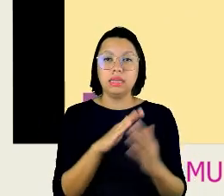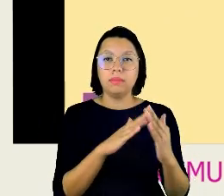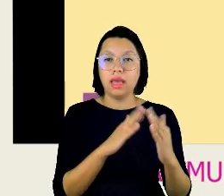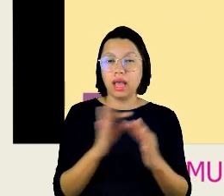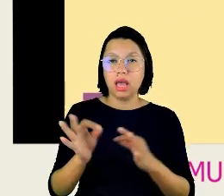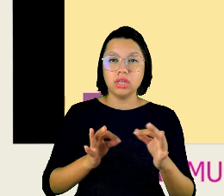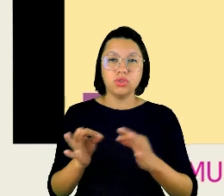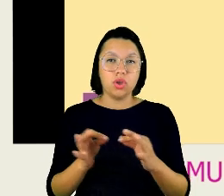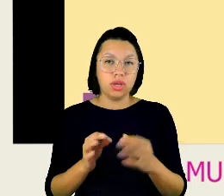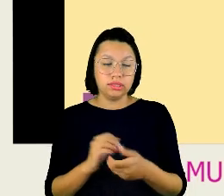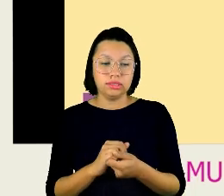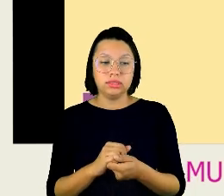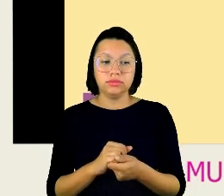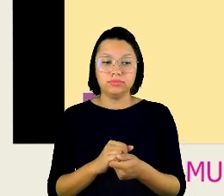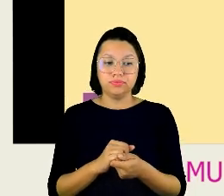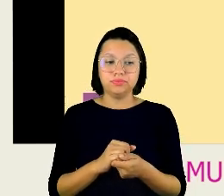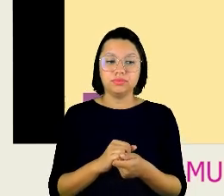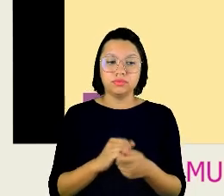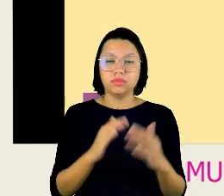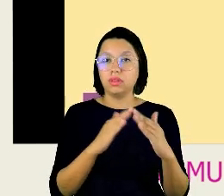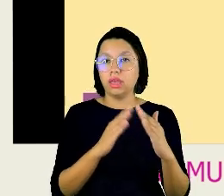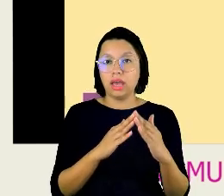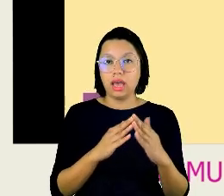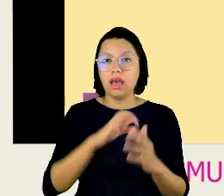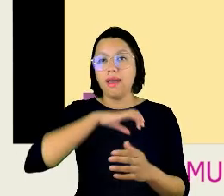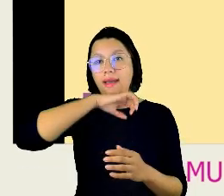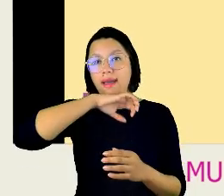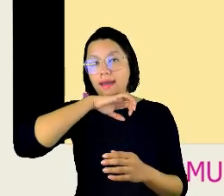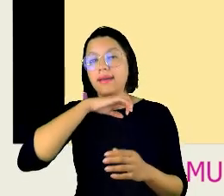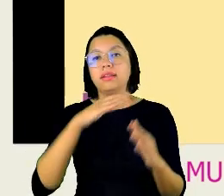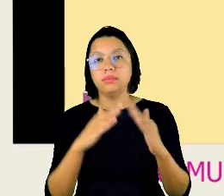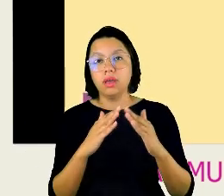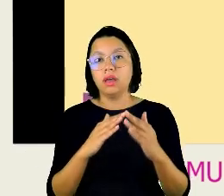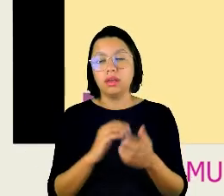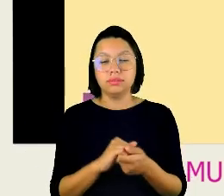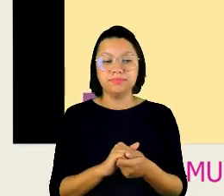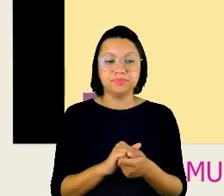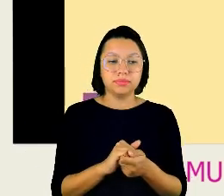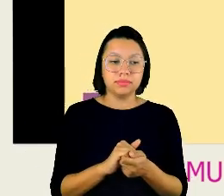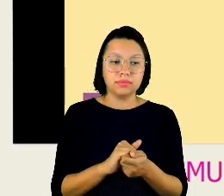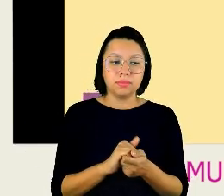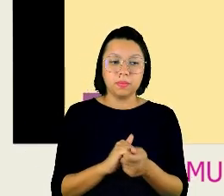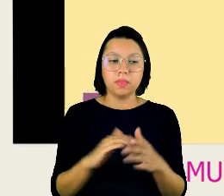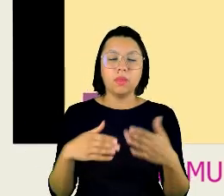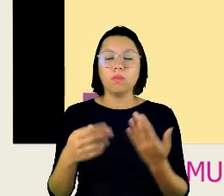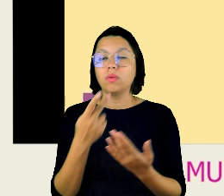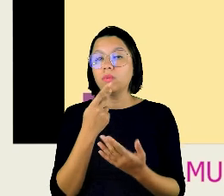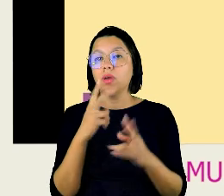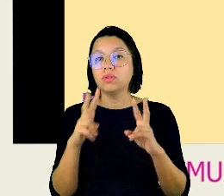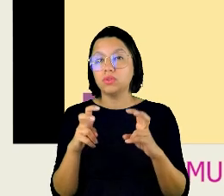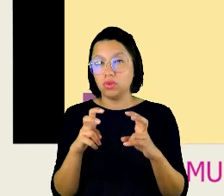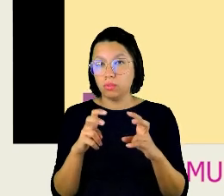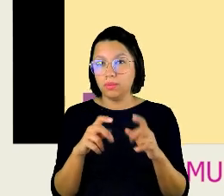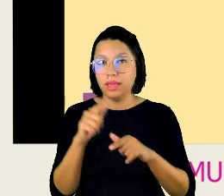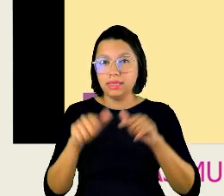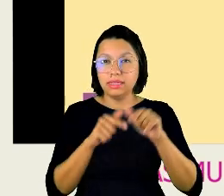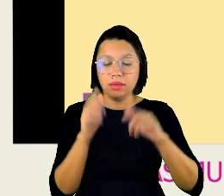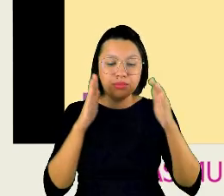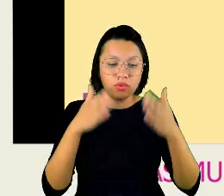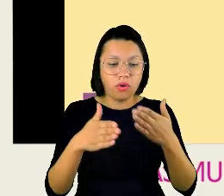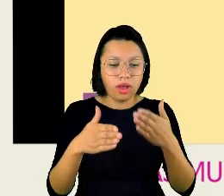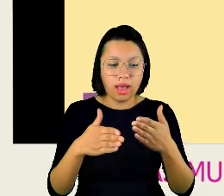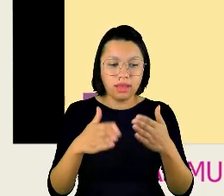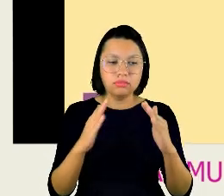limpeza, da organização do domicílio, dos animais domésticos, e isso quando a gente fala sobre essa dedicação dos